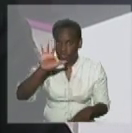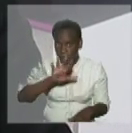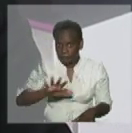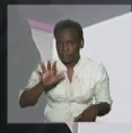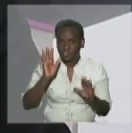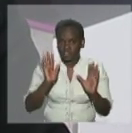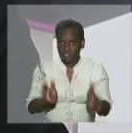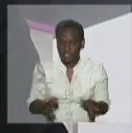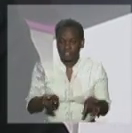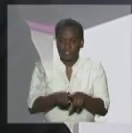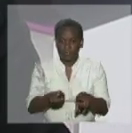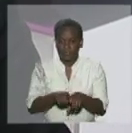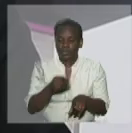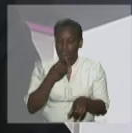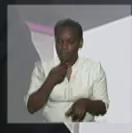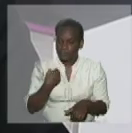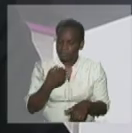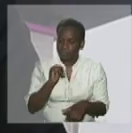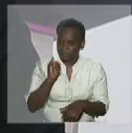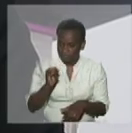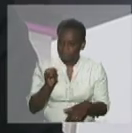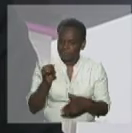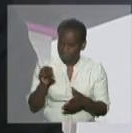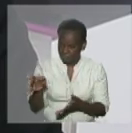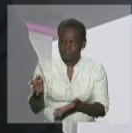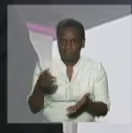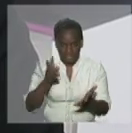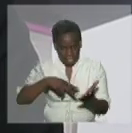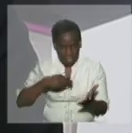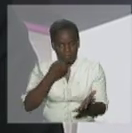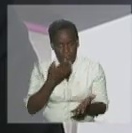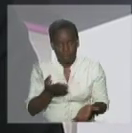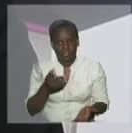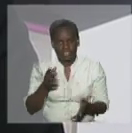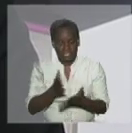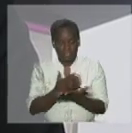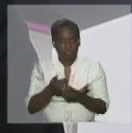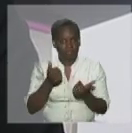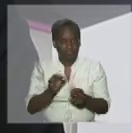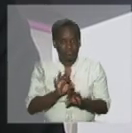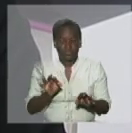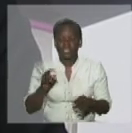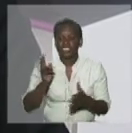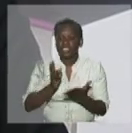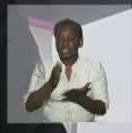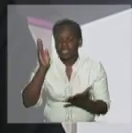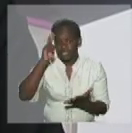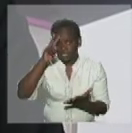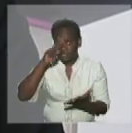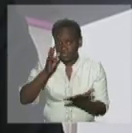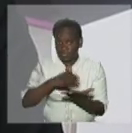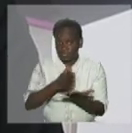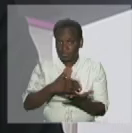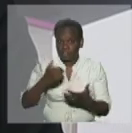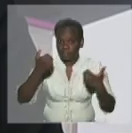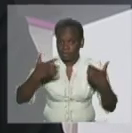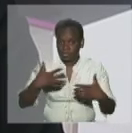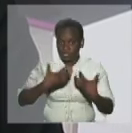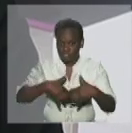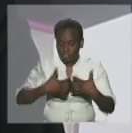Europa. E o Maurício eu super recomendo, assim. Os livros dele são maravilhosos. Nesse livro, A Máquina de Contar Histórias, ele tem